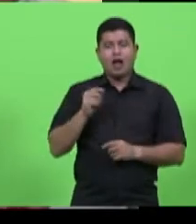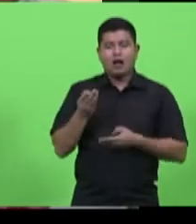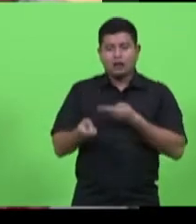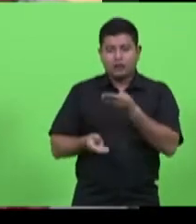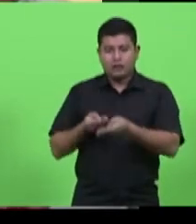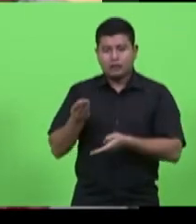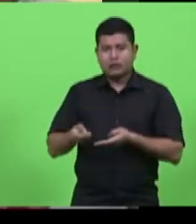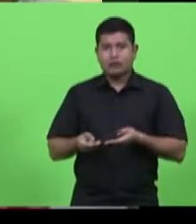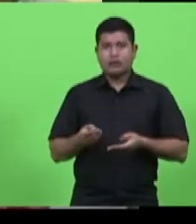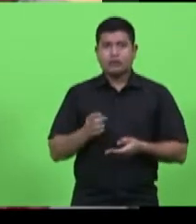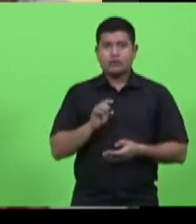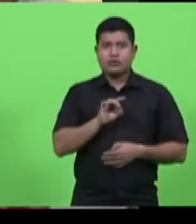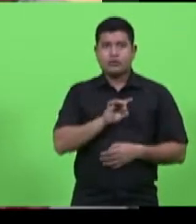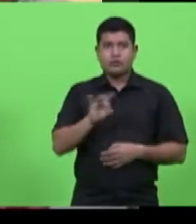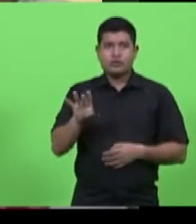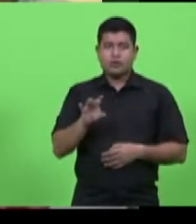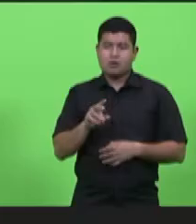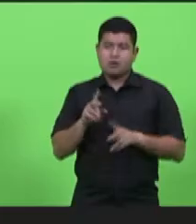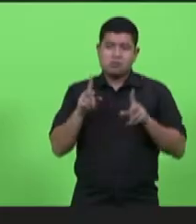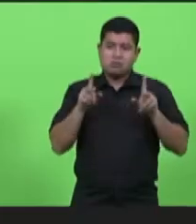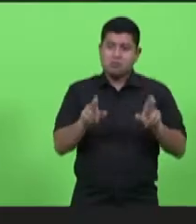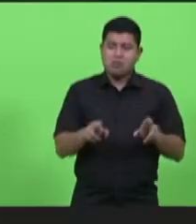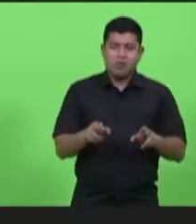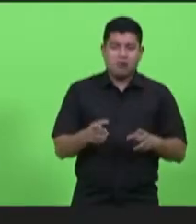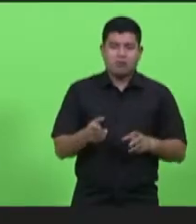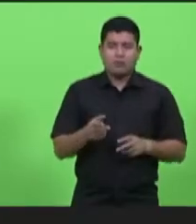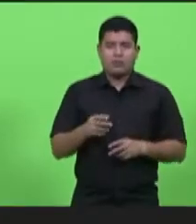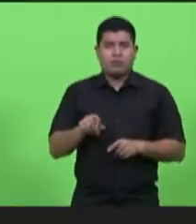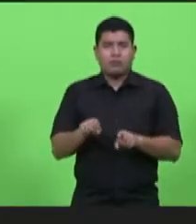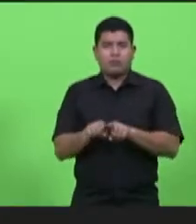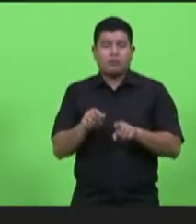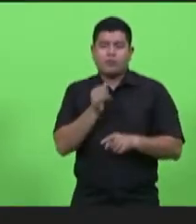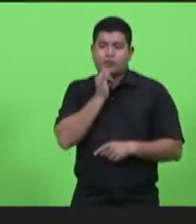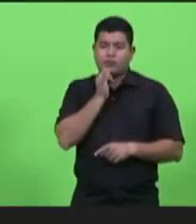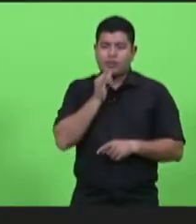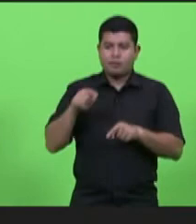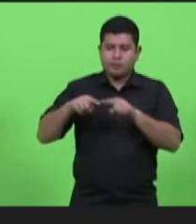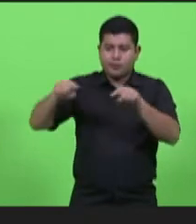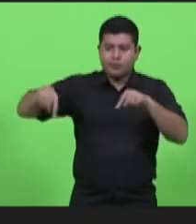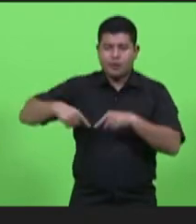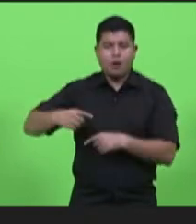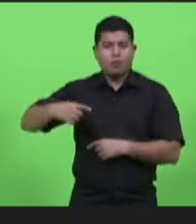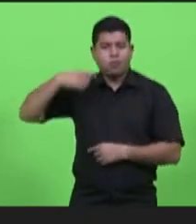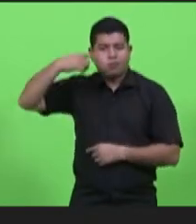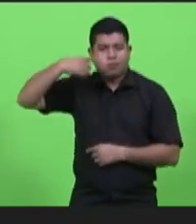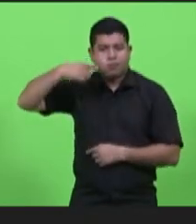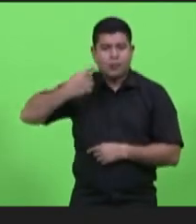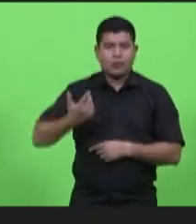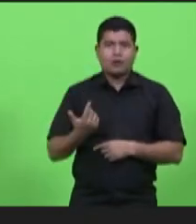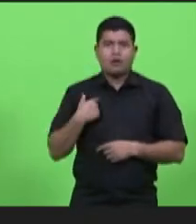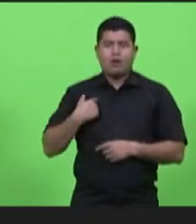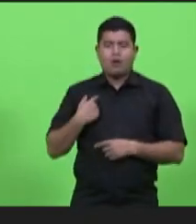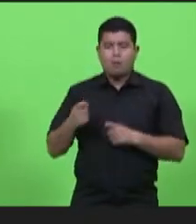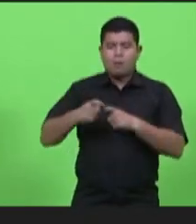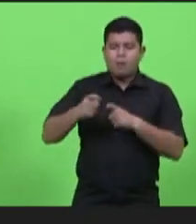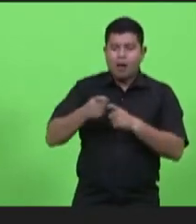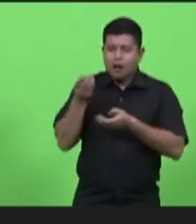fazendo do que um escritório de advocacia atendendo o seu cliente, um profissional médico atendendo o seu